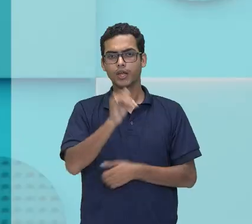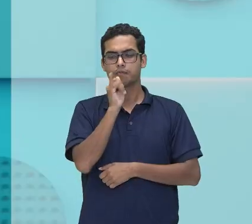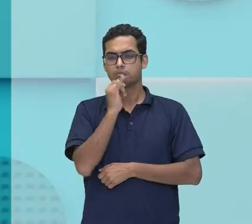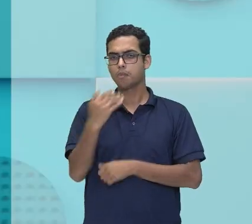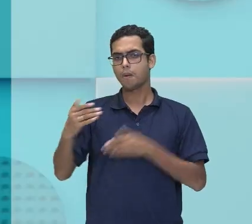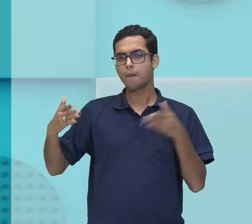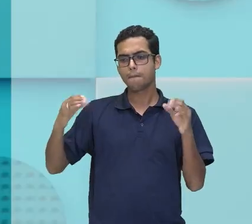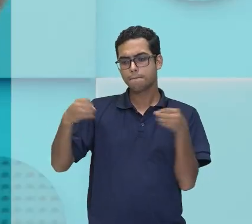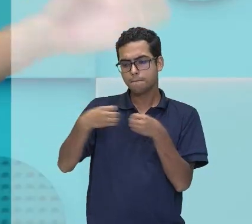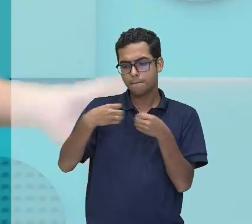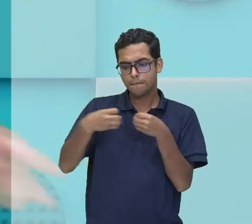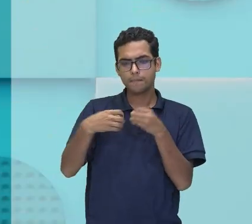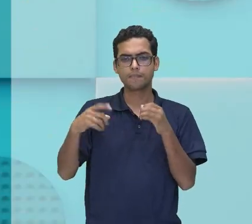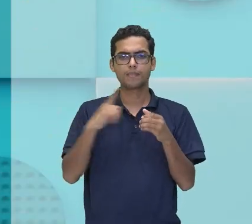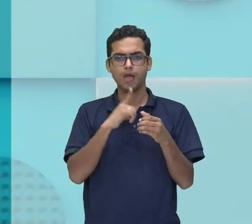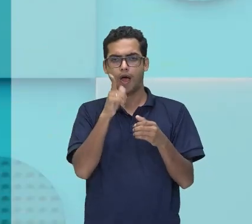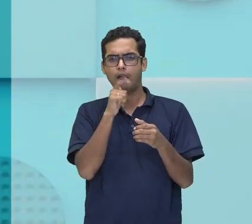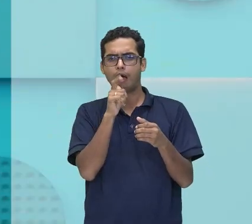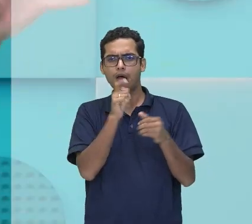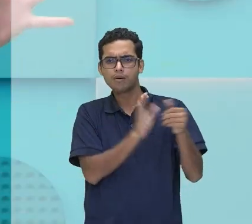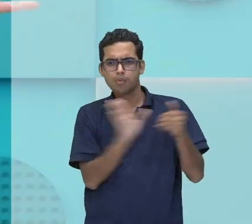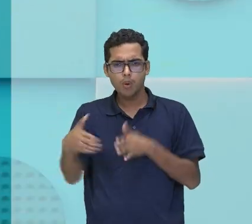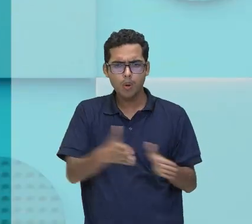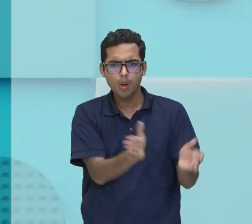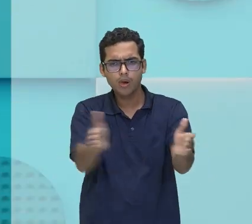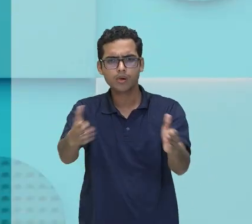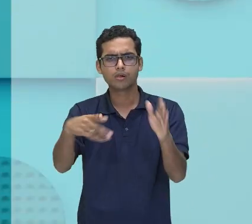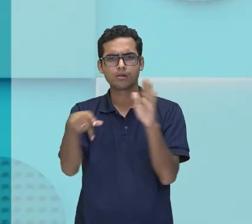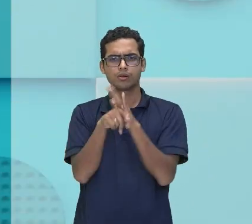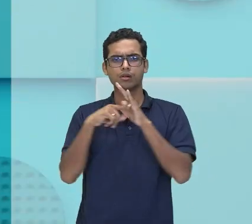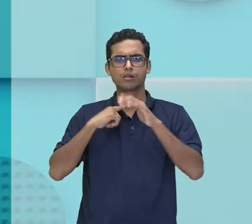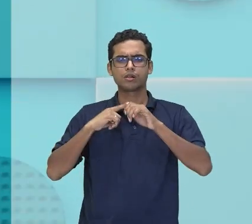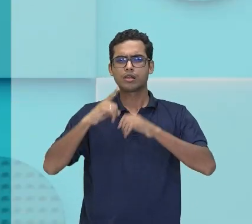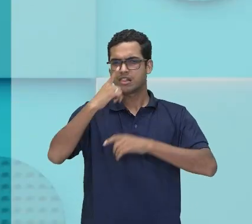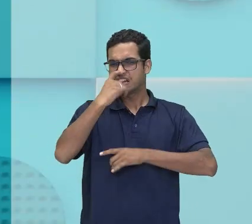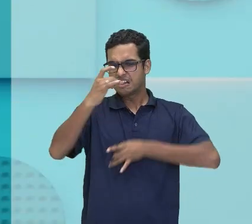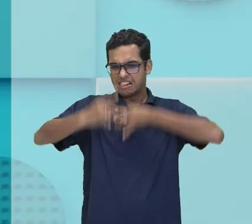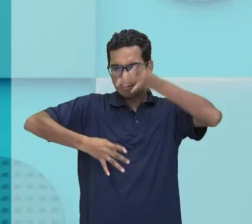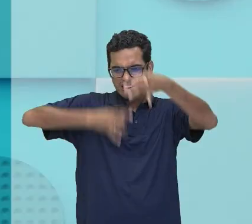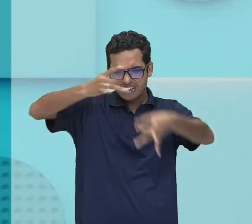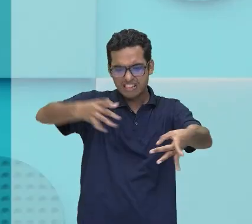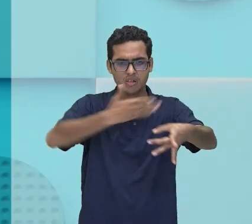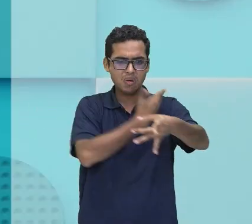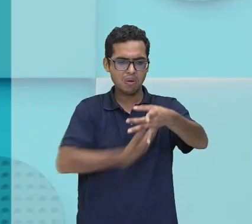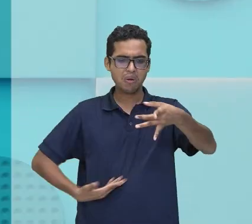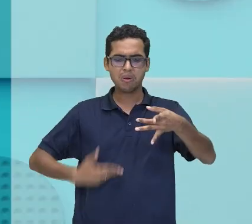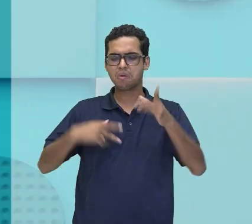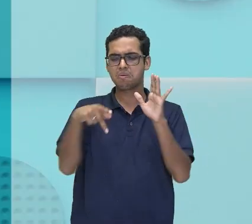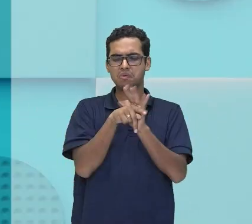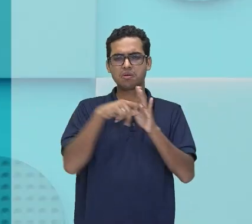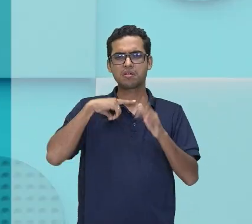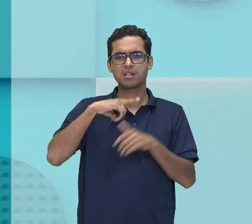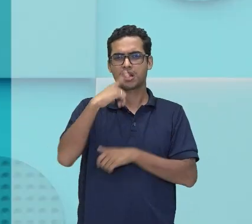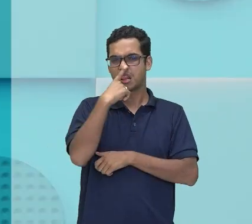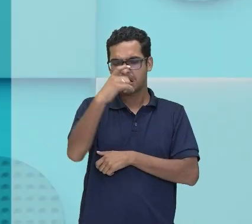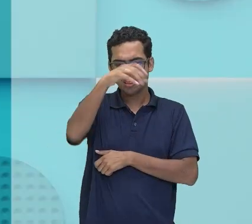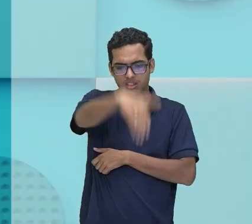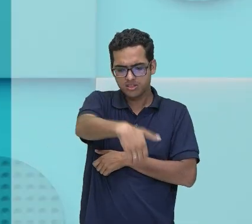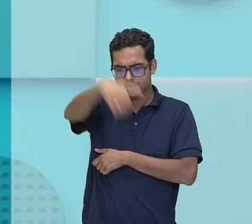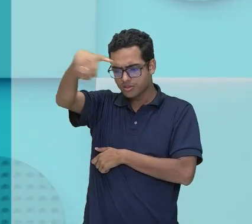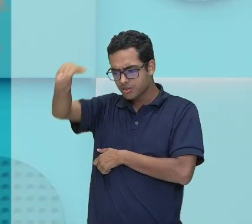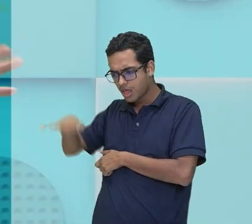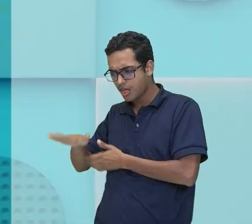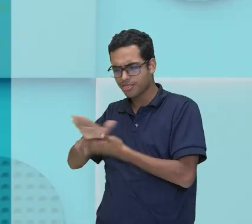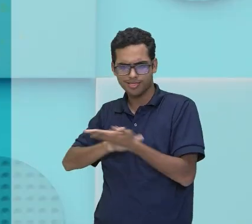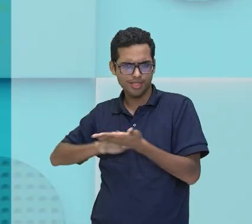o governo não limpa, está trazendo doenças para a gente, mas eu quero saber se é o governo, se é o prefeito, se é o governador, se é o político que